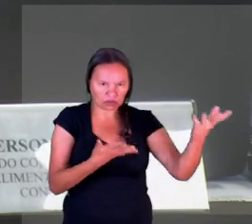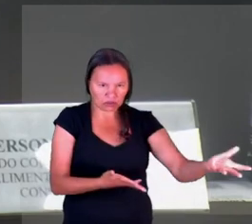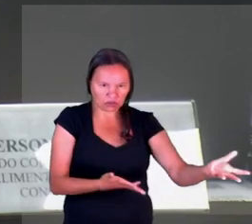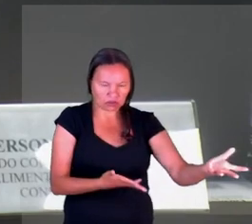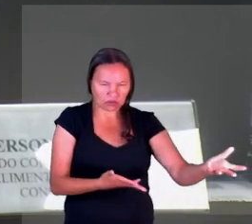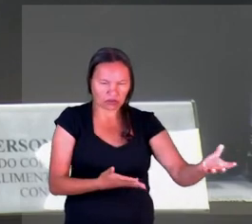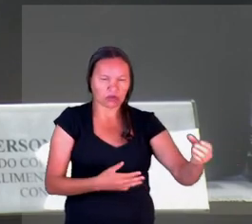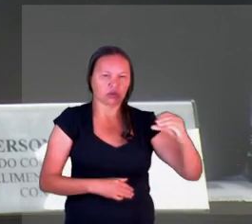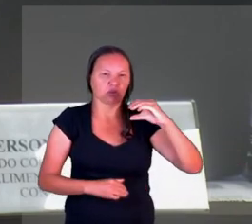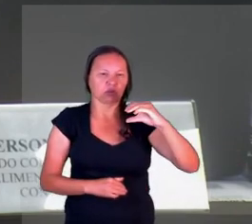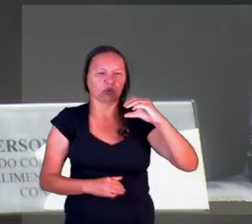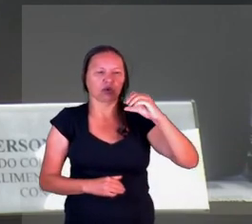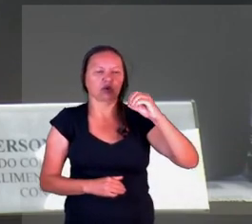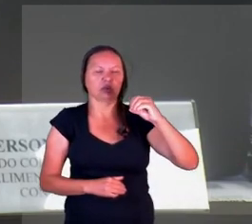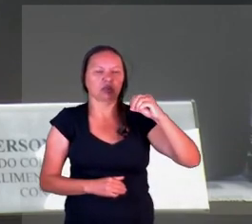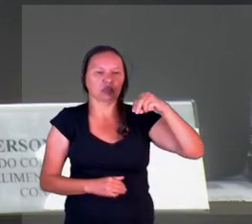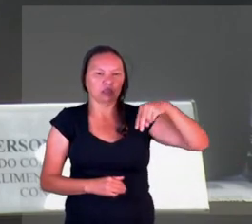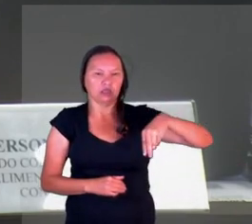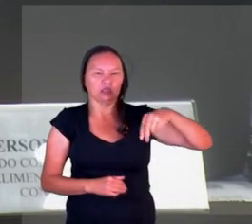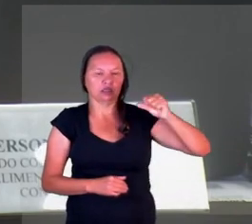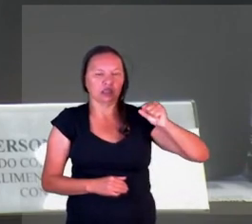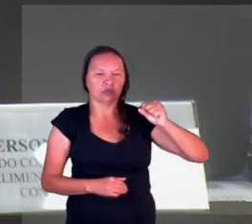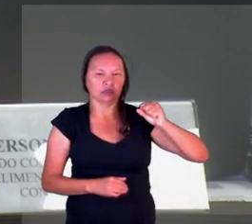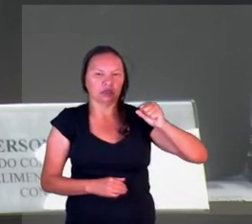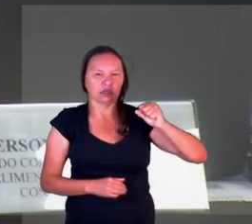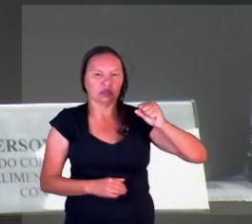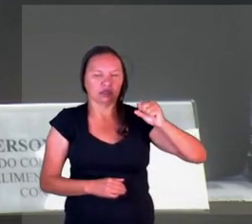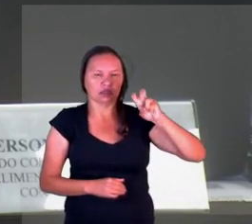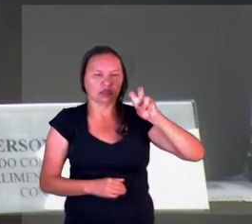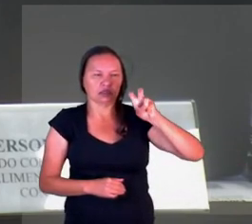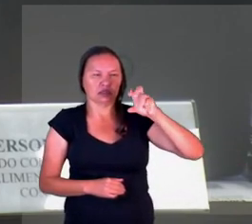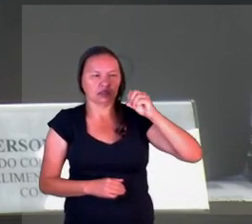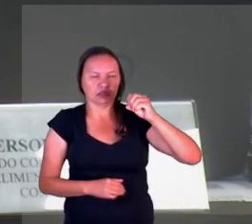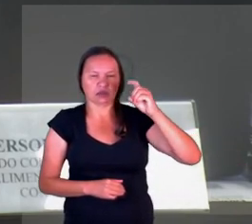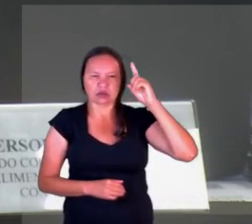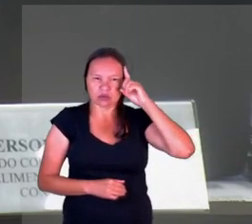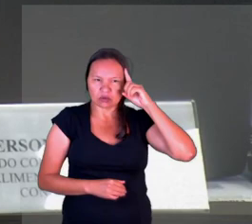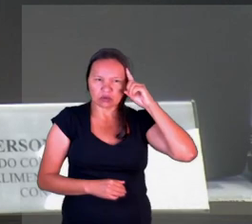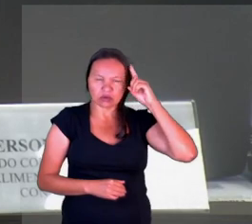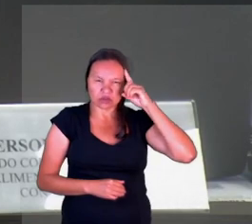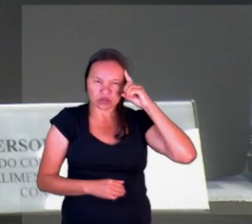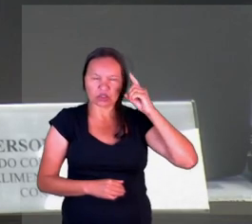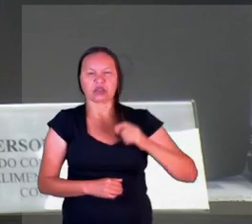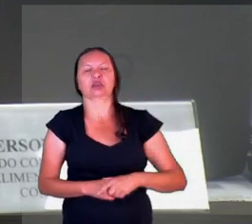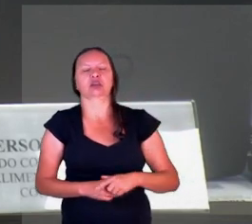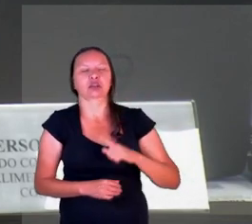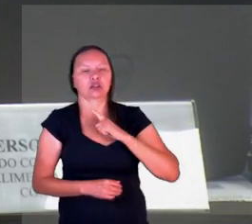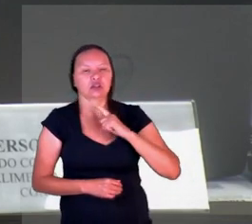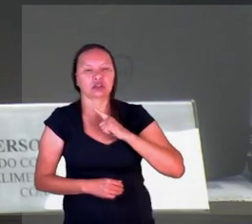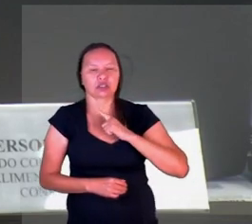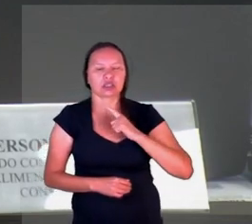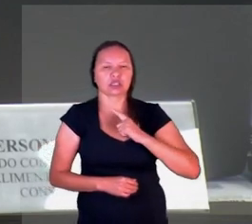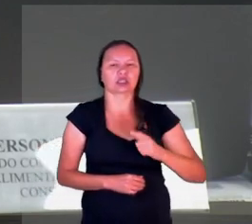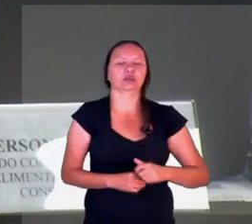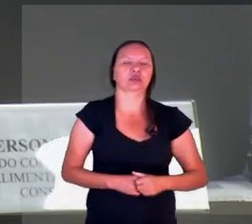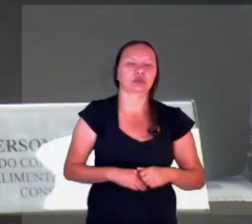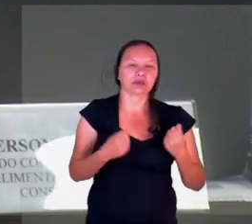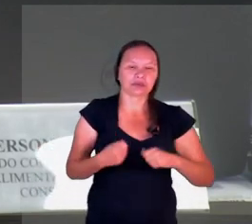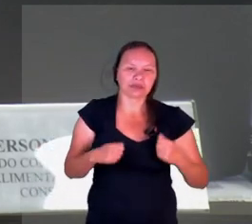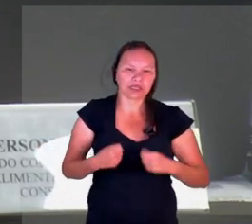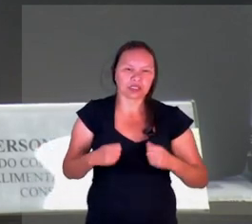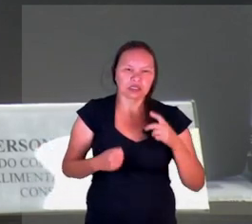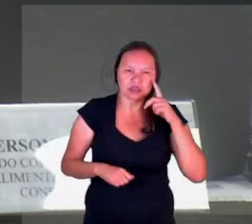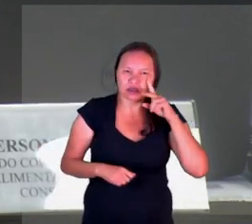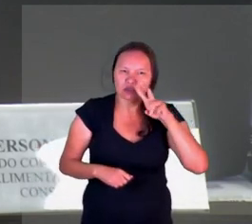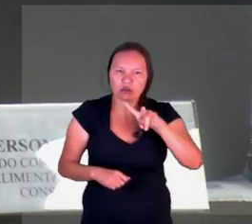Conab em 50 dias então eh eh nós temos essa situação que é preciso a gente olhar